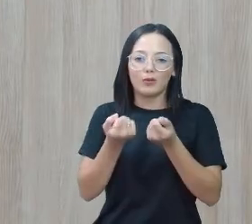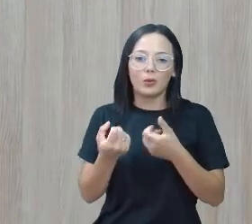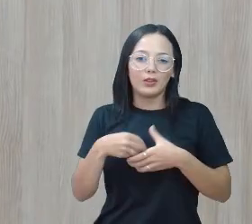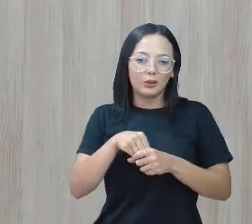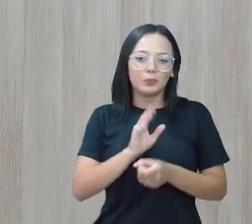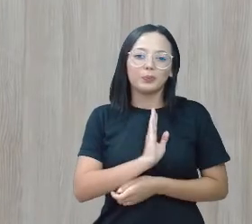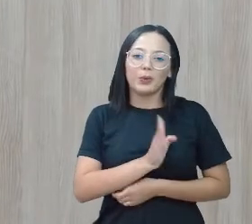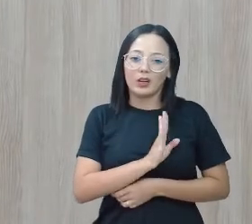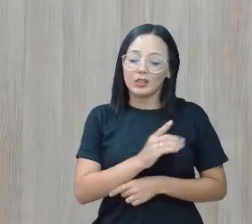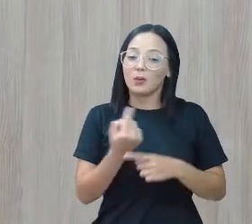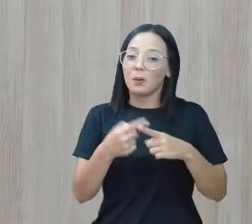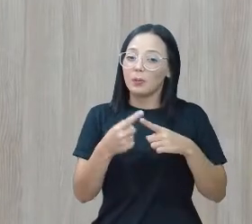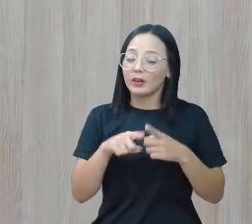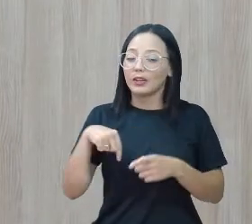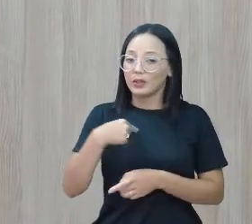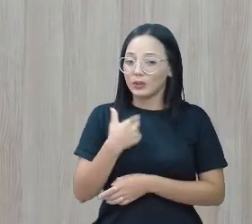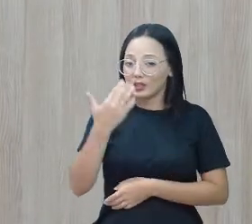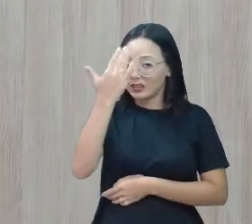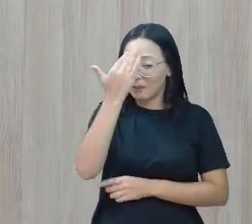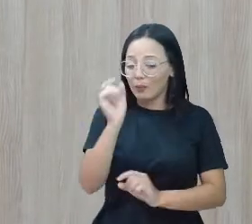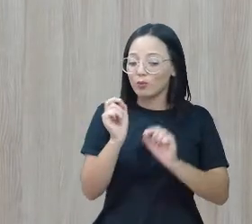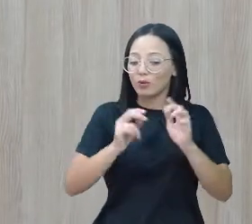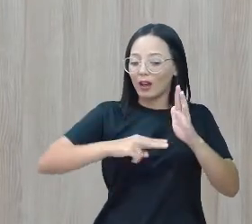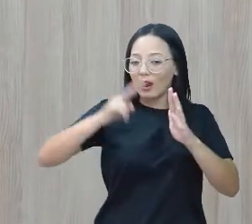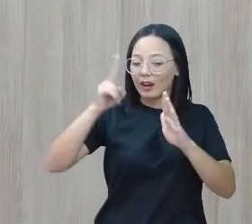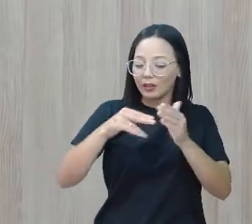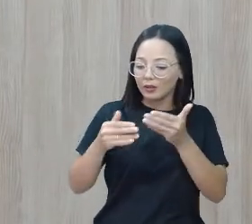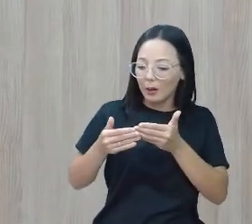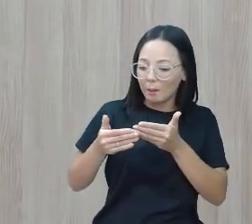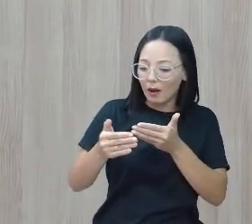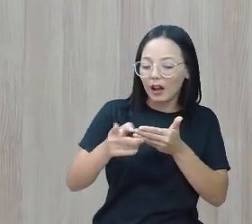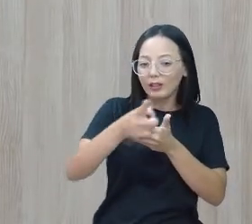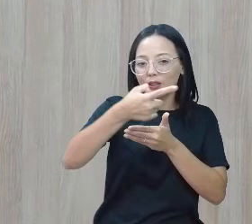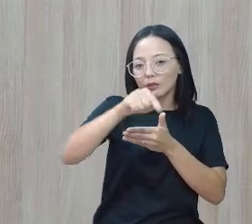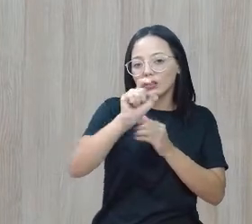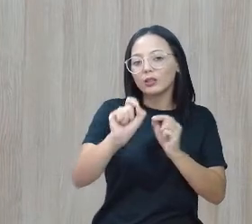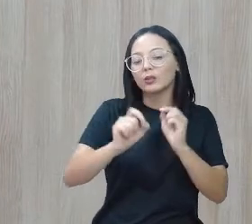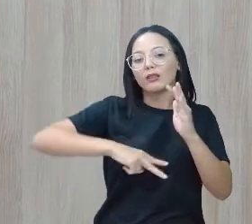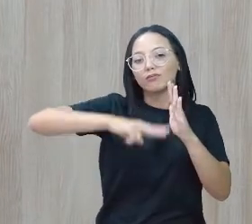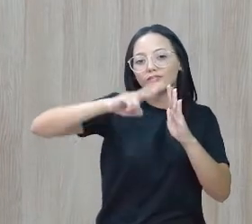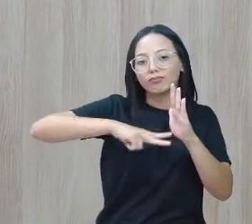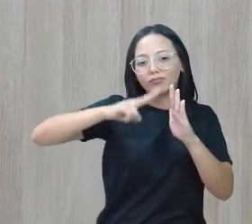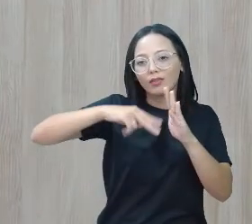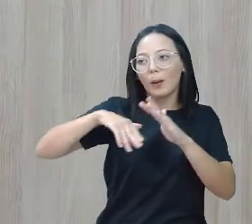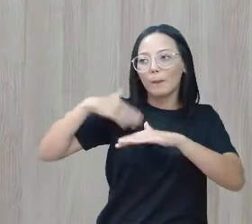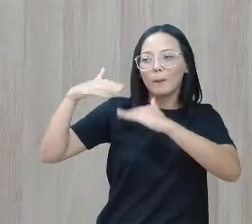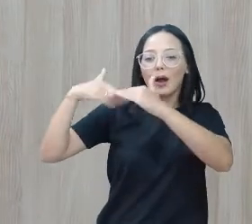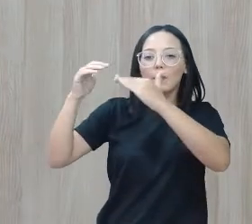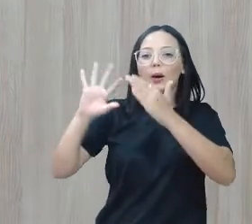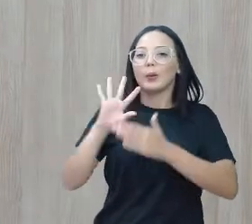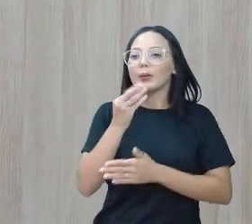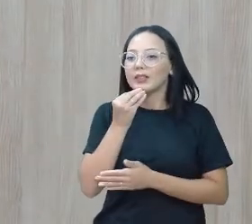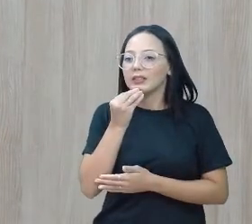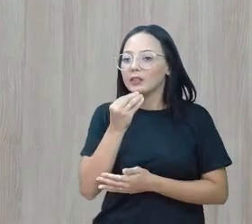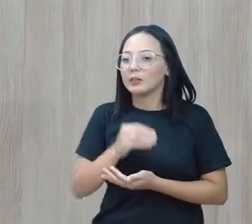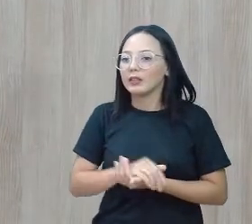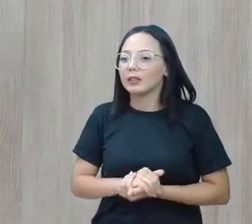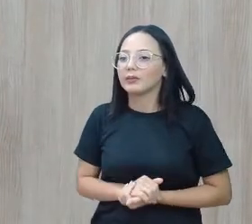coração. Porque sabemos que é a partir da leitura que vocês irão crescer, avançar em conhecimento.